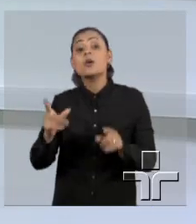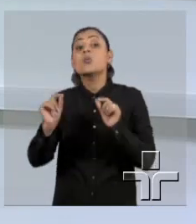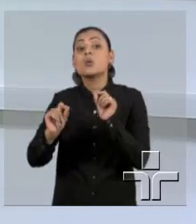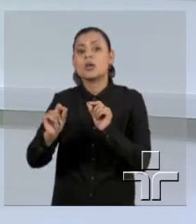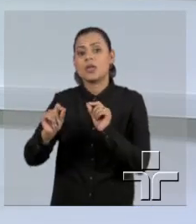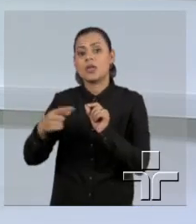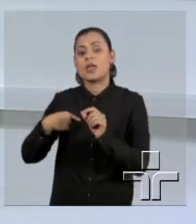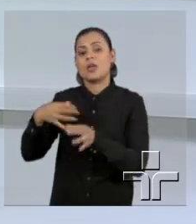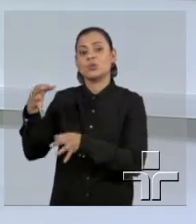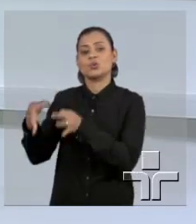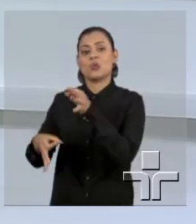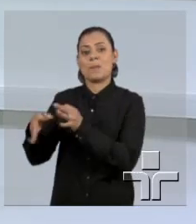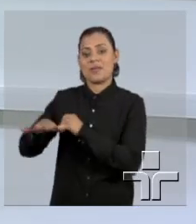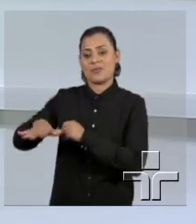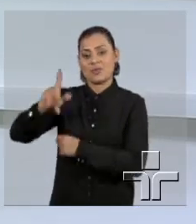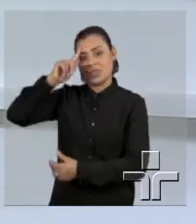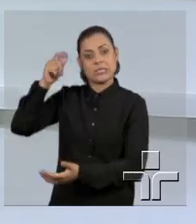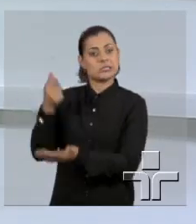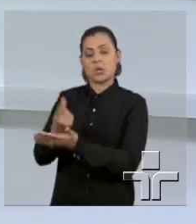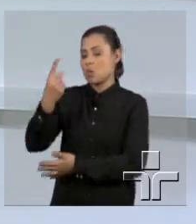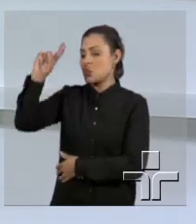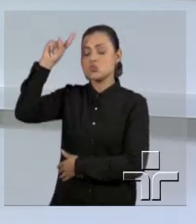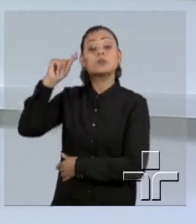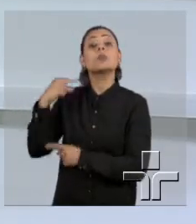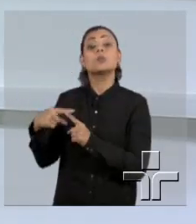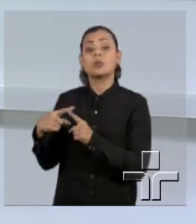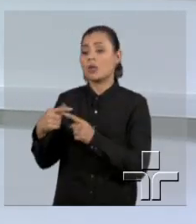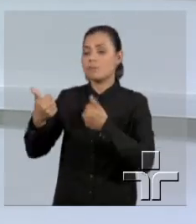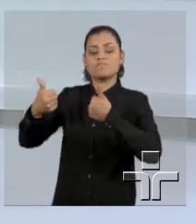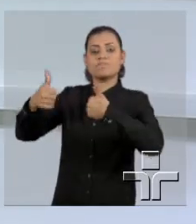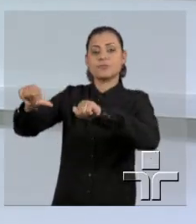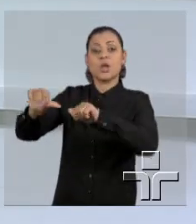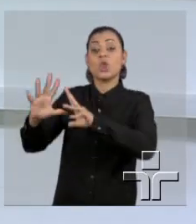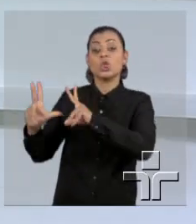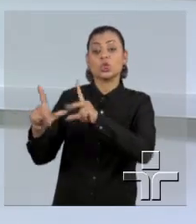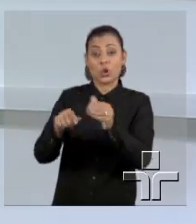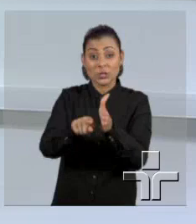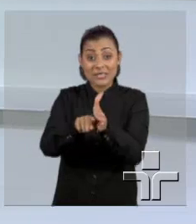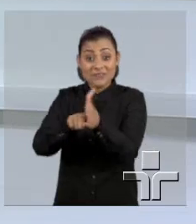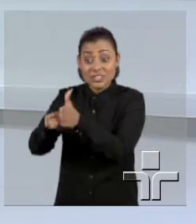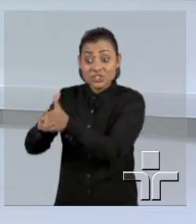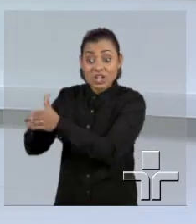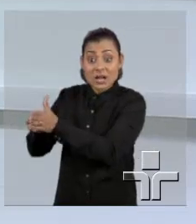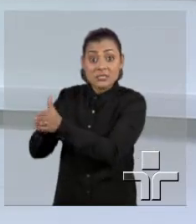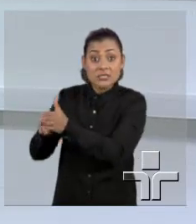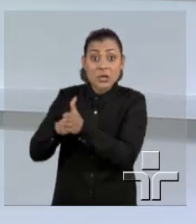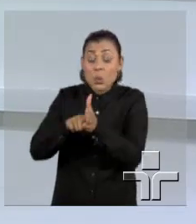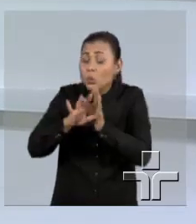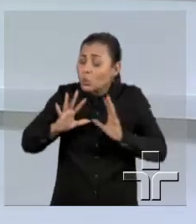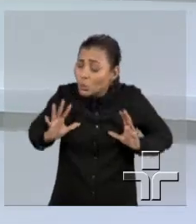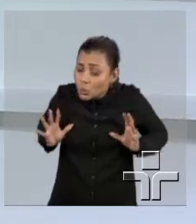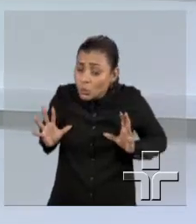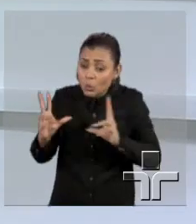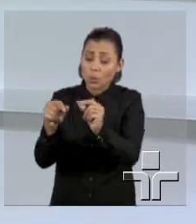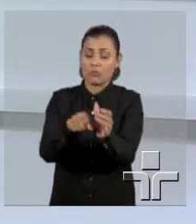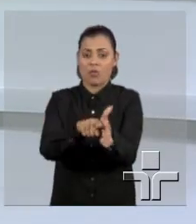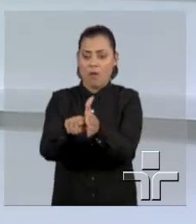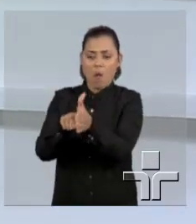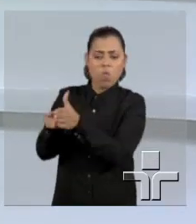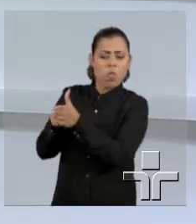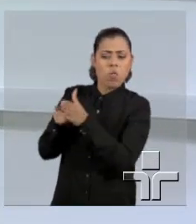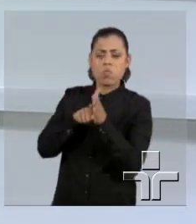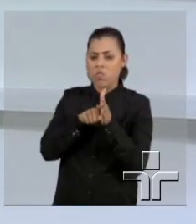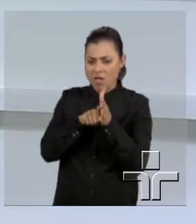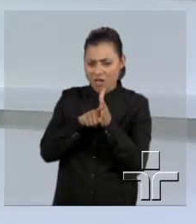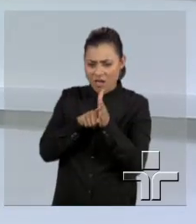caso concreto, ele determinou a suspensão de todas as investigações, indistintamente, as